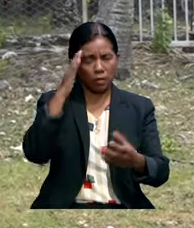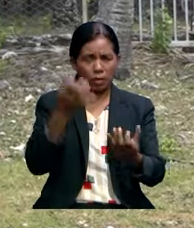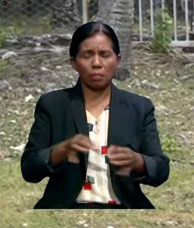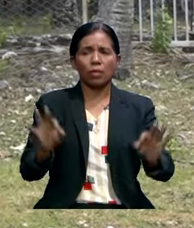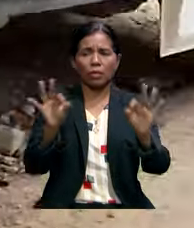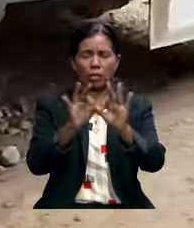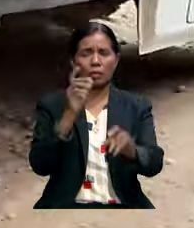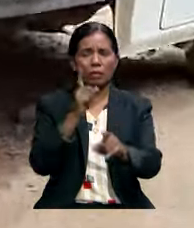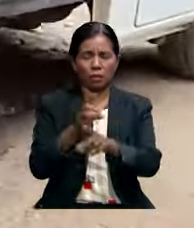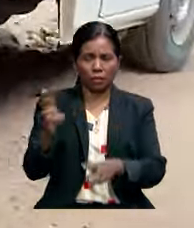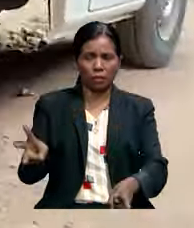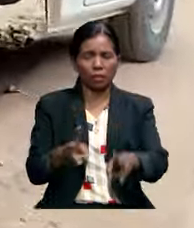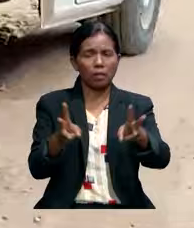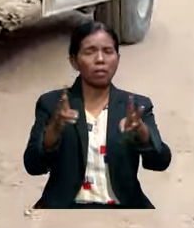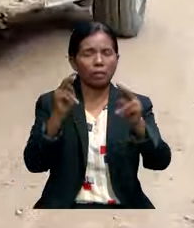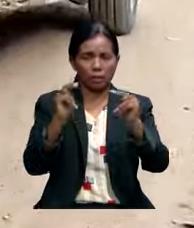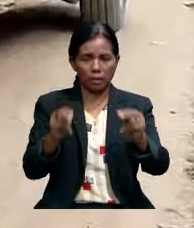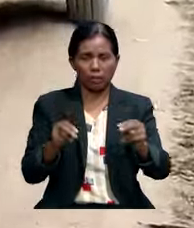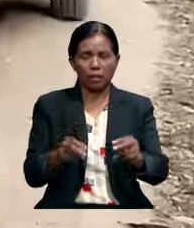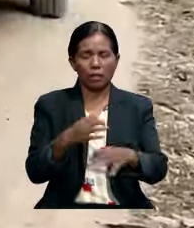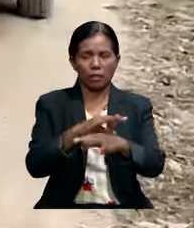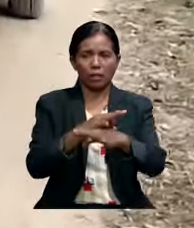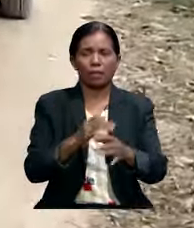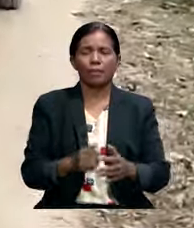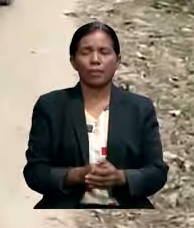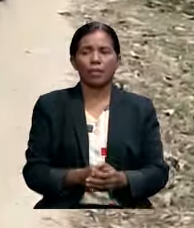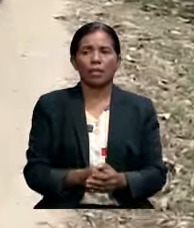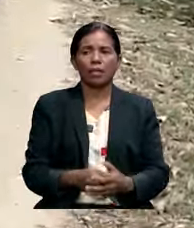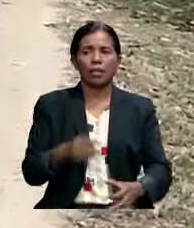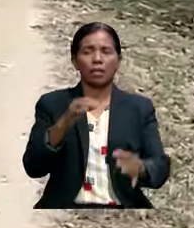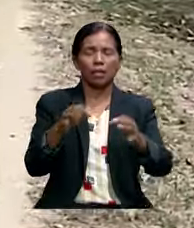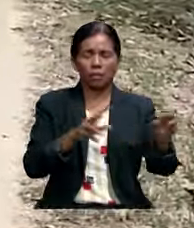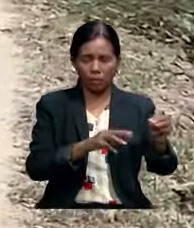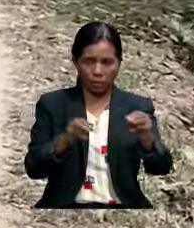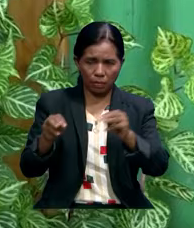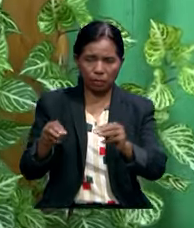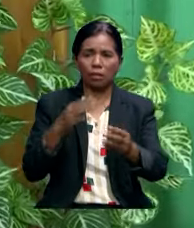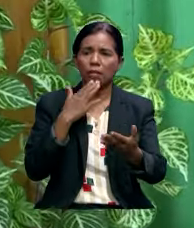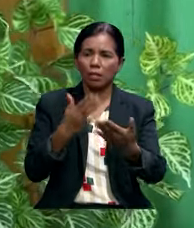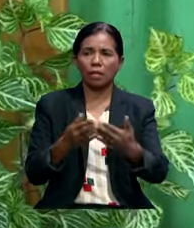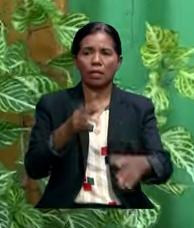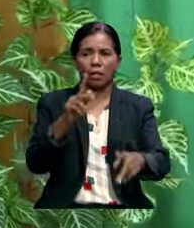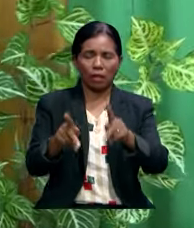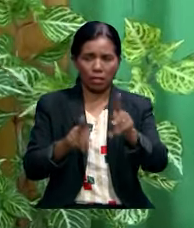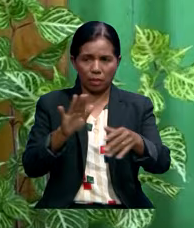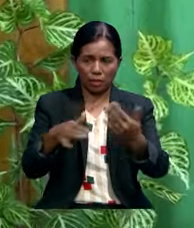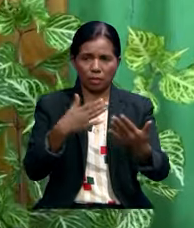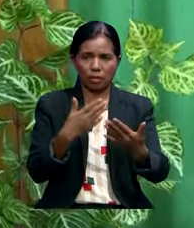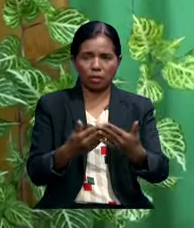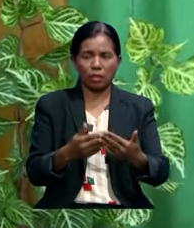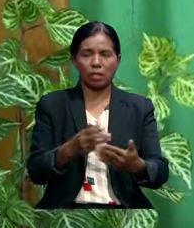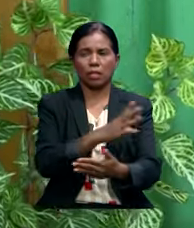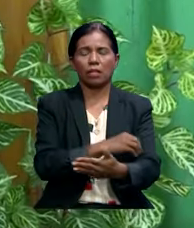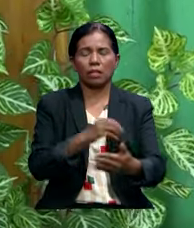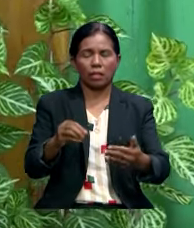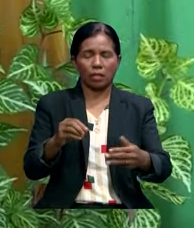liu estrada nene precisa hadia. Quando se movimento ne dia kita nia be komunidade iha tutuala ga